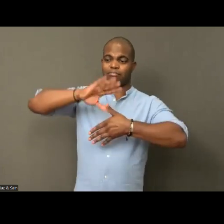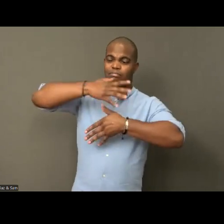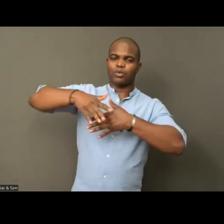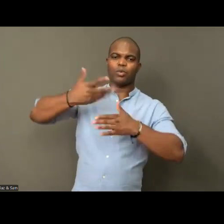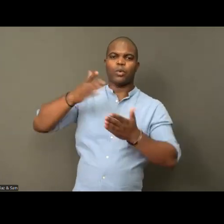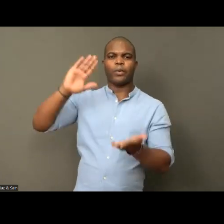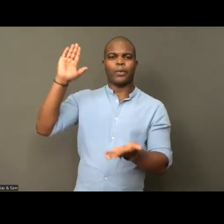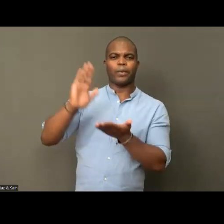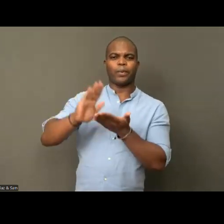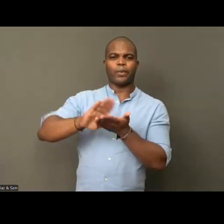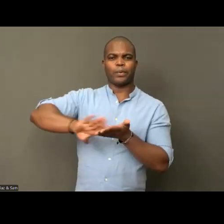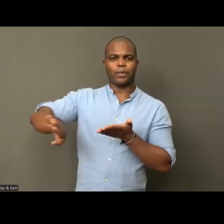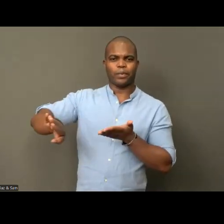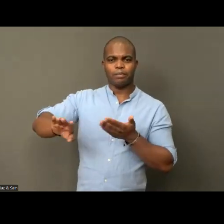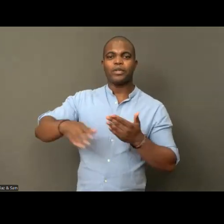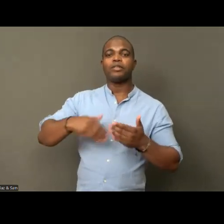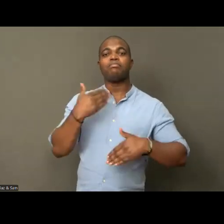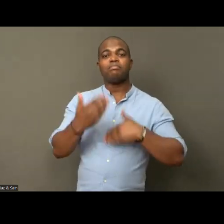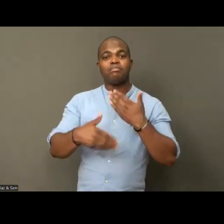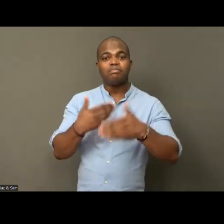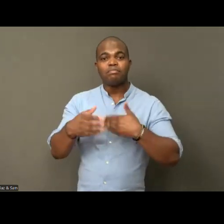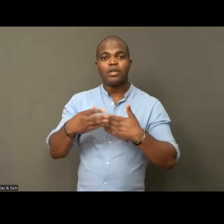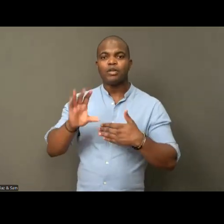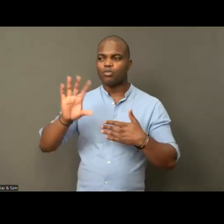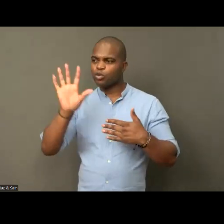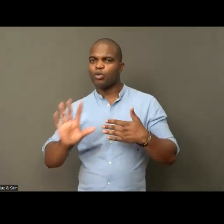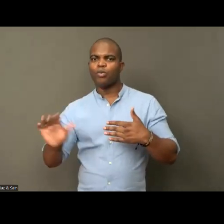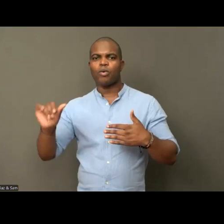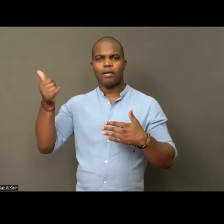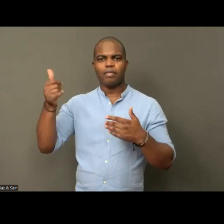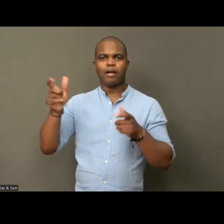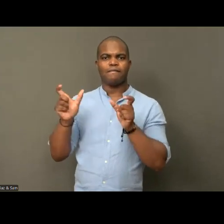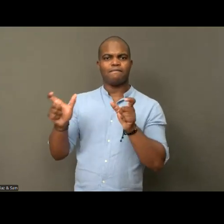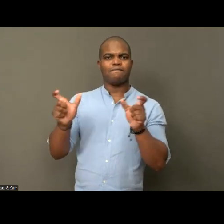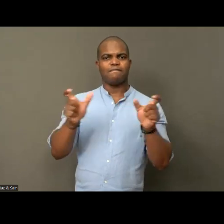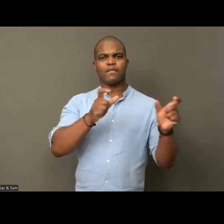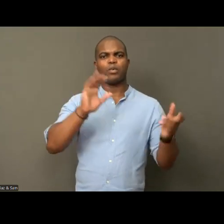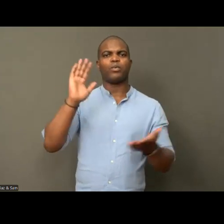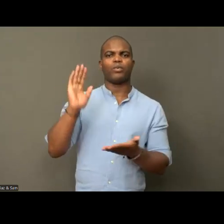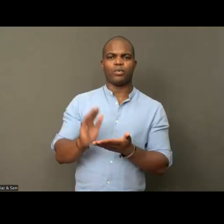neonatal congênita tetanus e o have tétano also been neonatal eliminated também from foram our eliminados da region. região. By